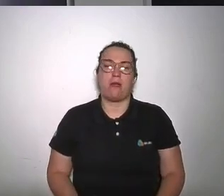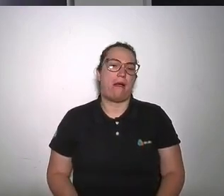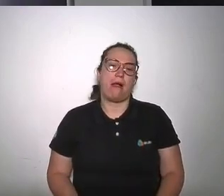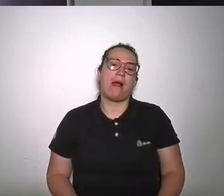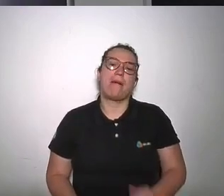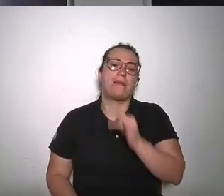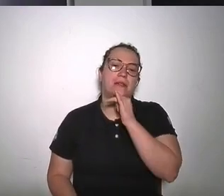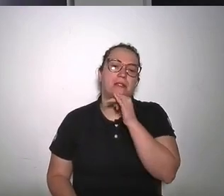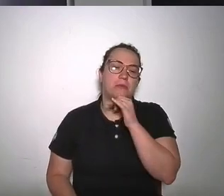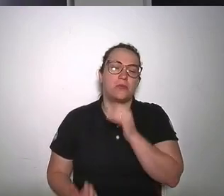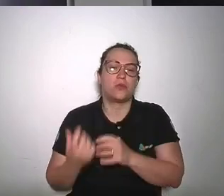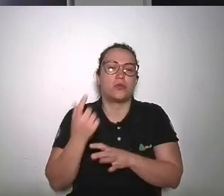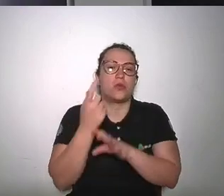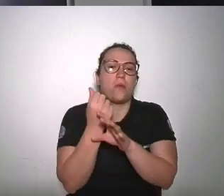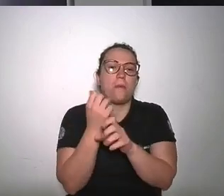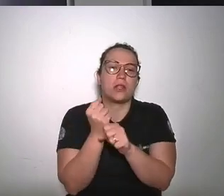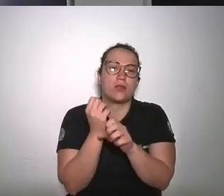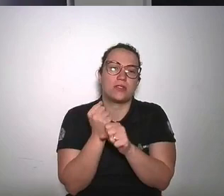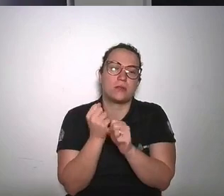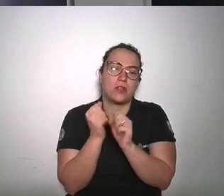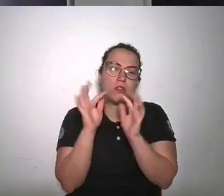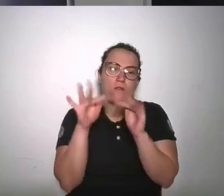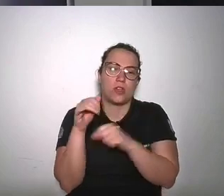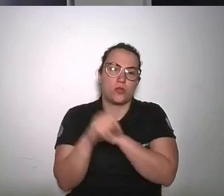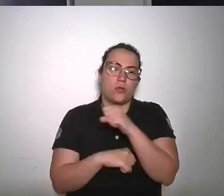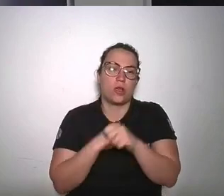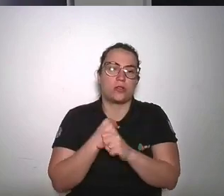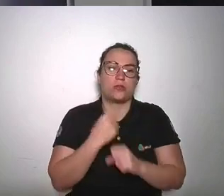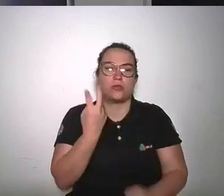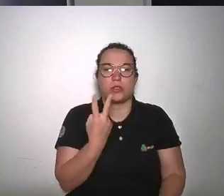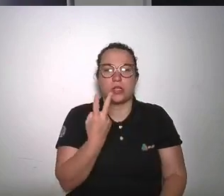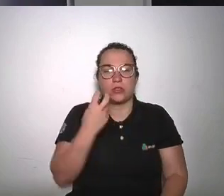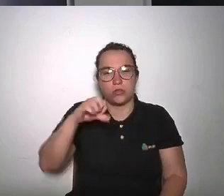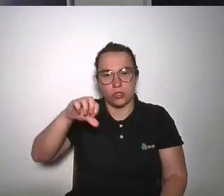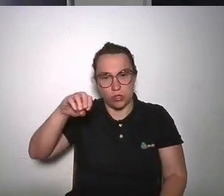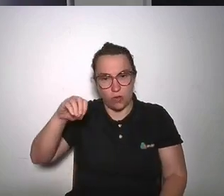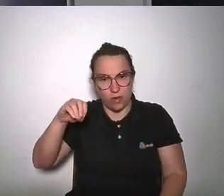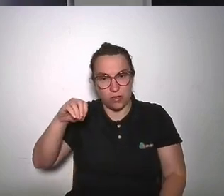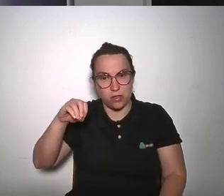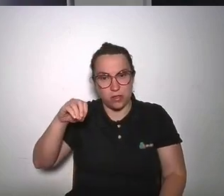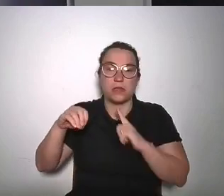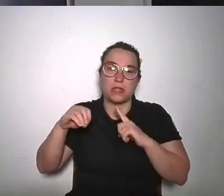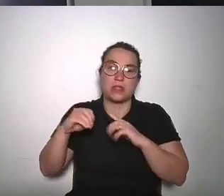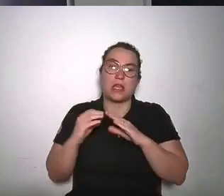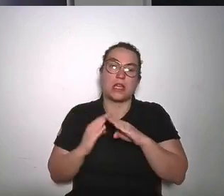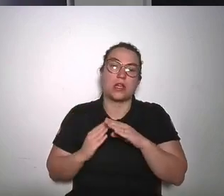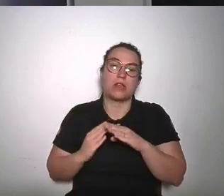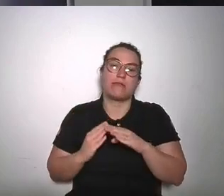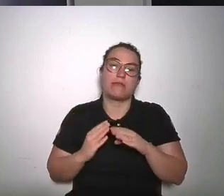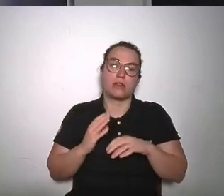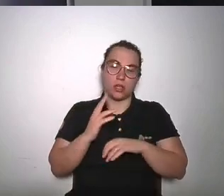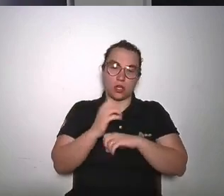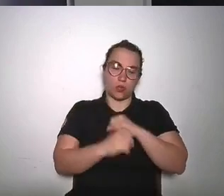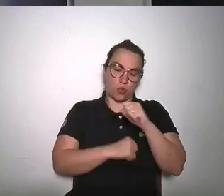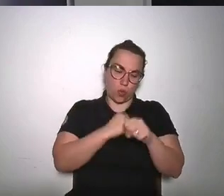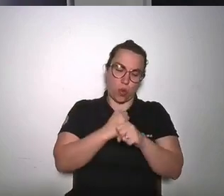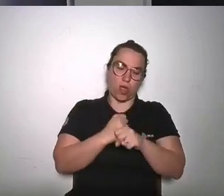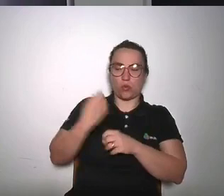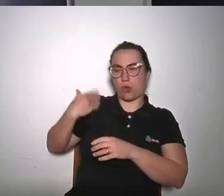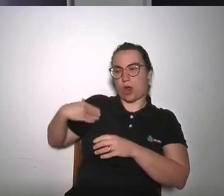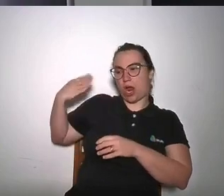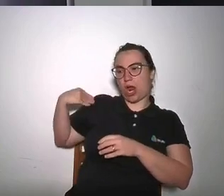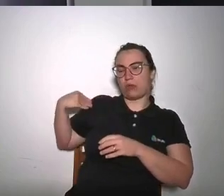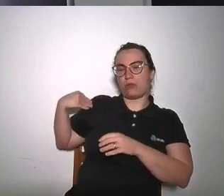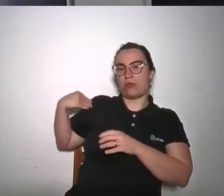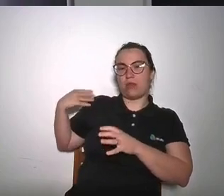o orçamento lá, final do ano, gasta 290. Mas é que existe um superávit que vem de um ano anterior, dos anos